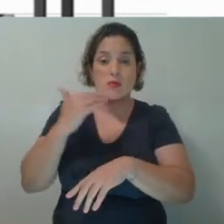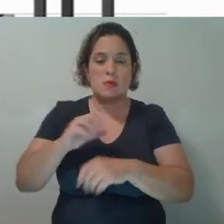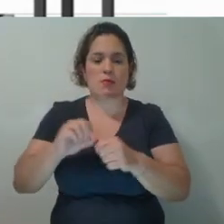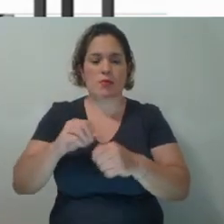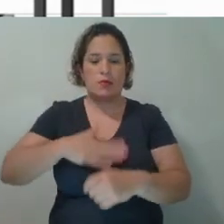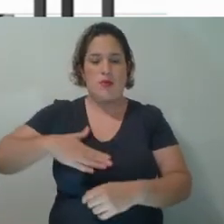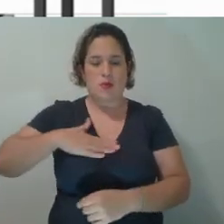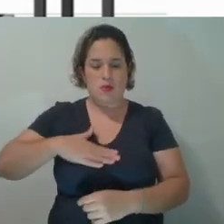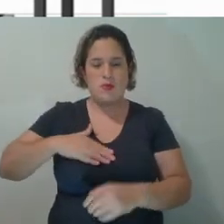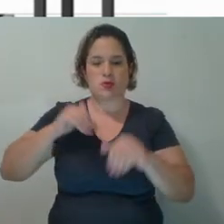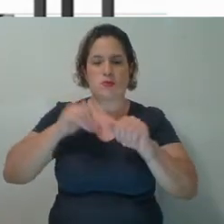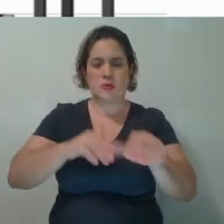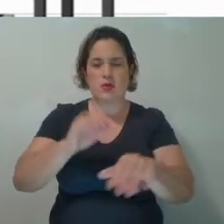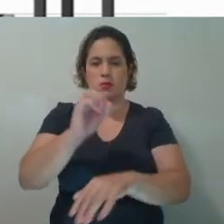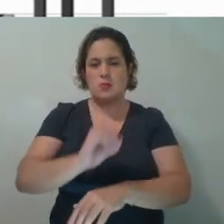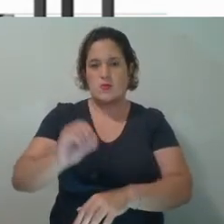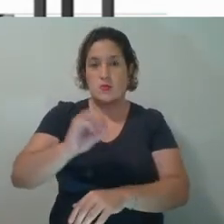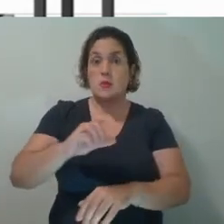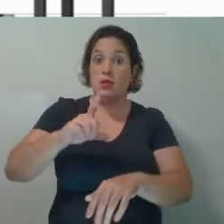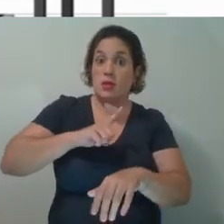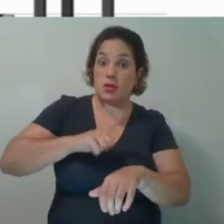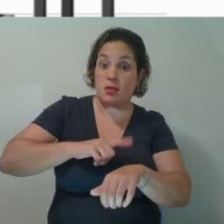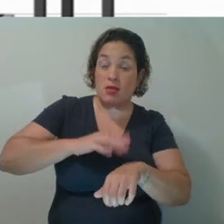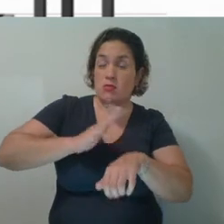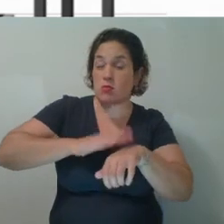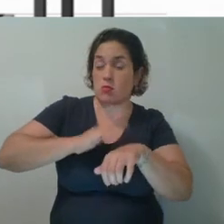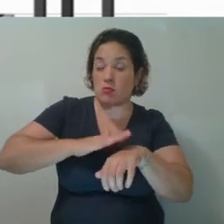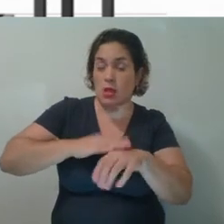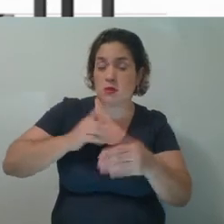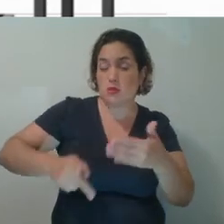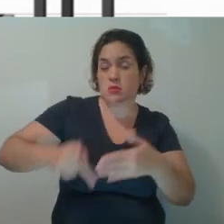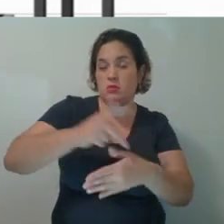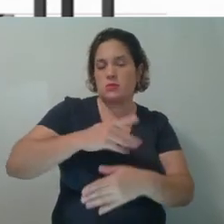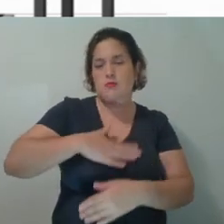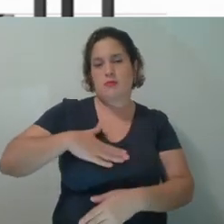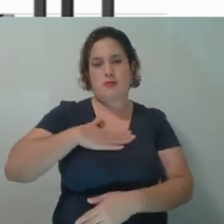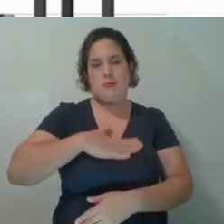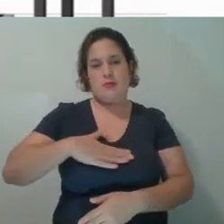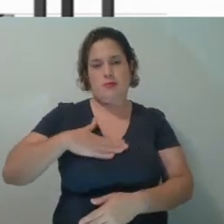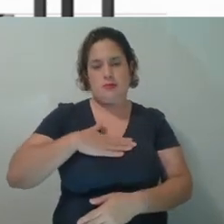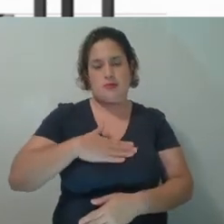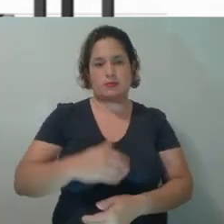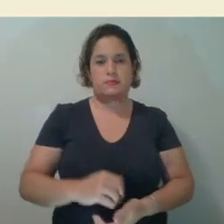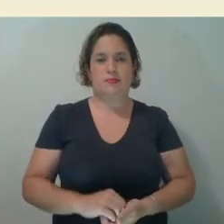agosto, setembro e outubro. O mês de agosto foi o que mais se destacou.